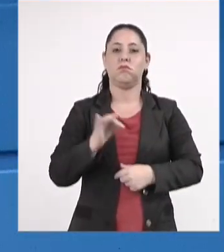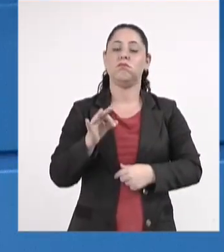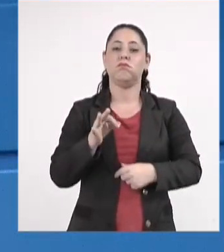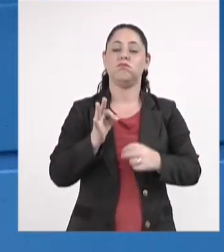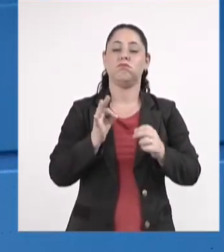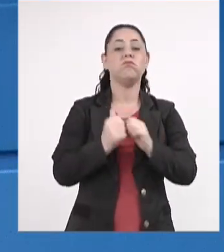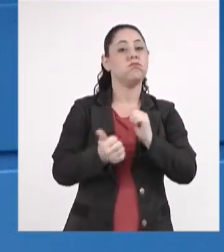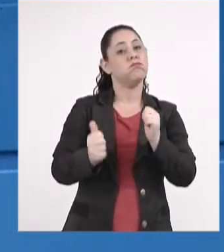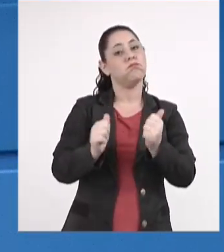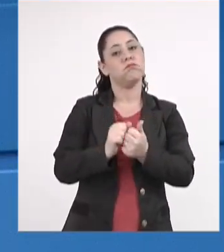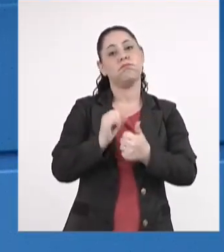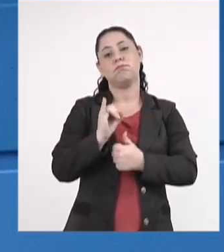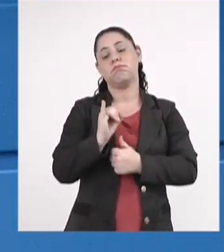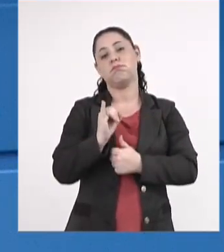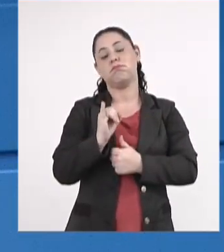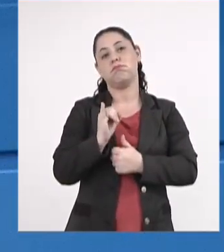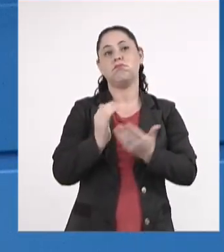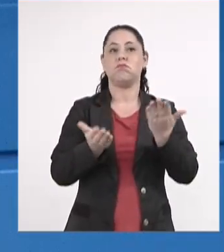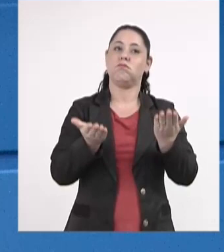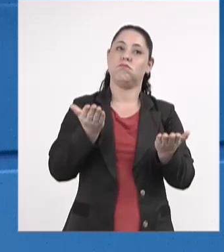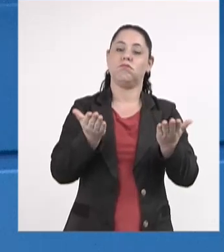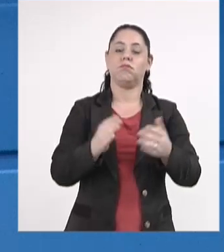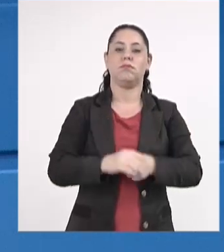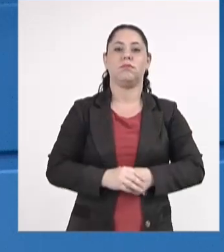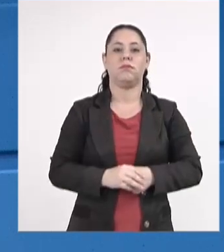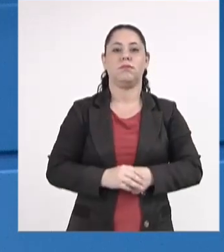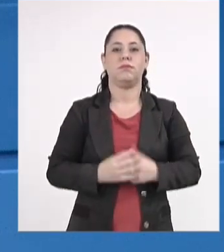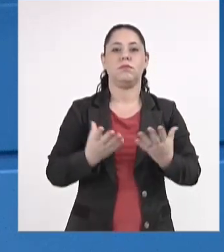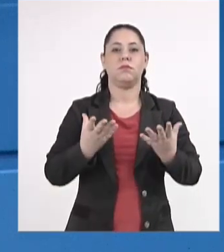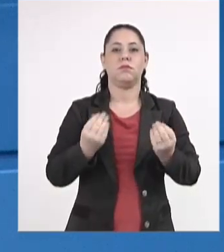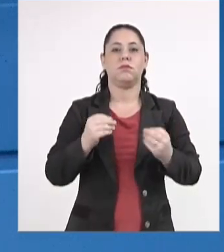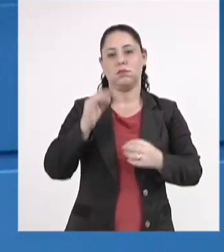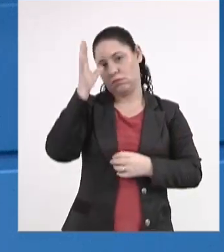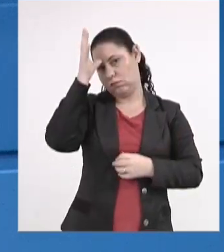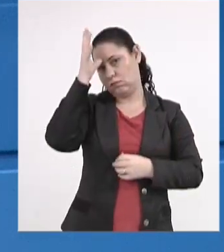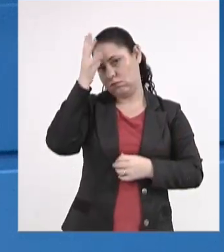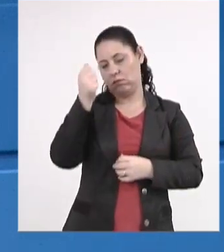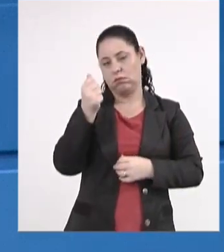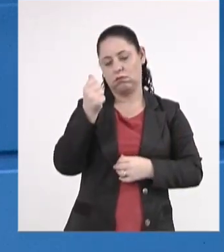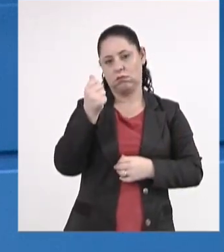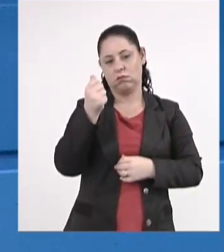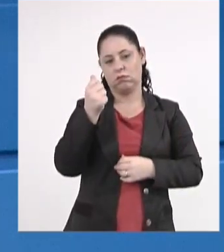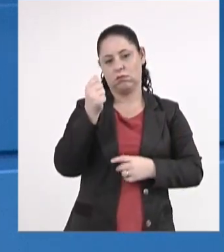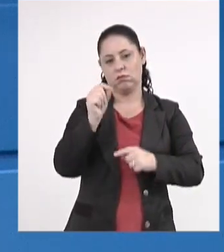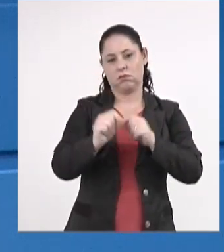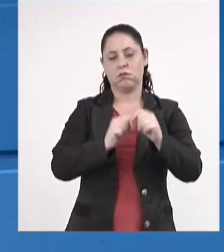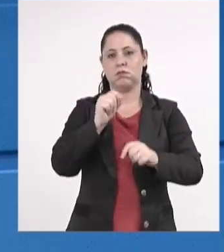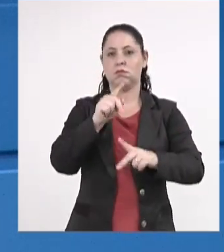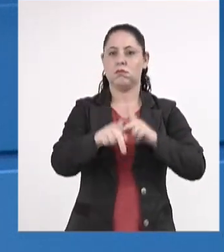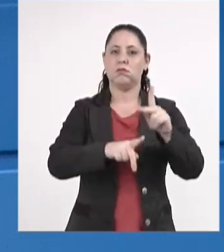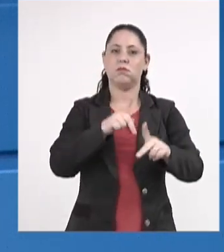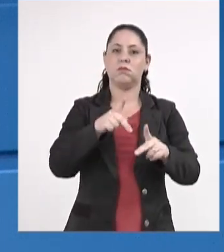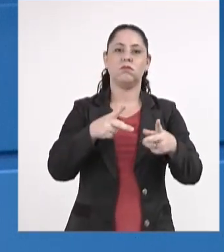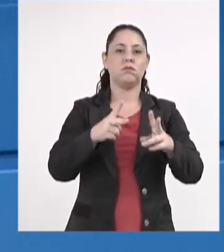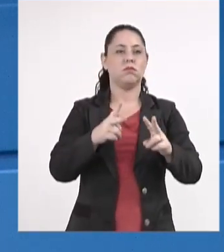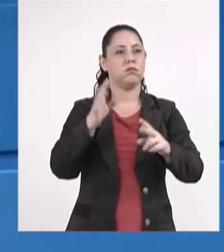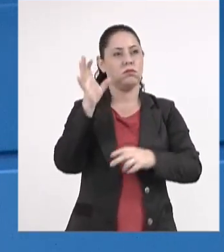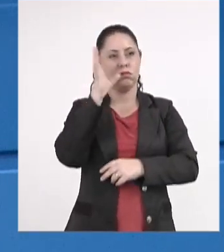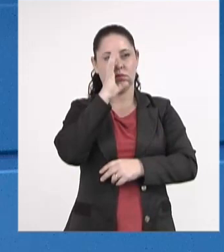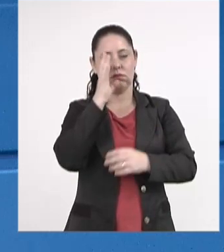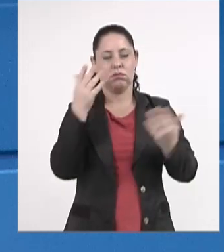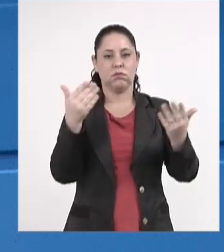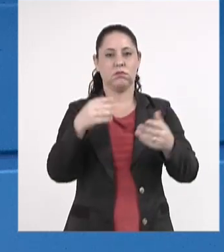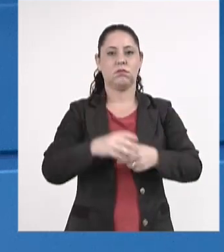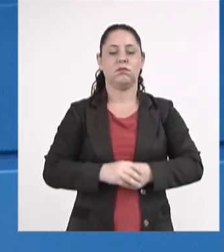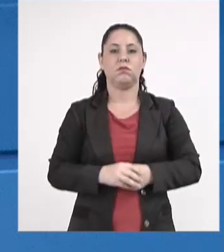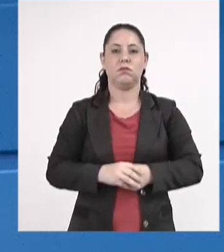seria o adequado se seria o proporcional muitas decisões as quais a população sempre assistiu